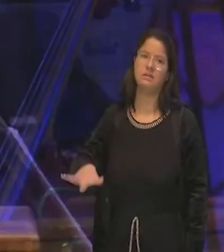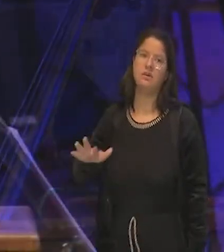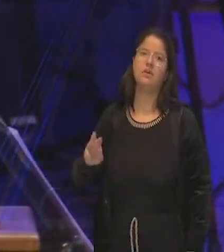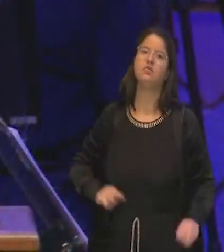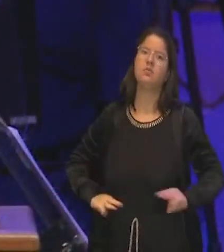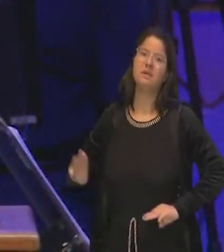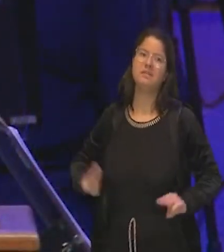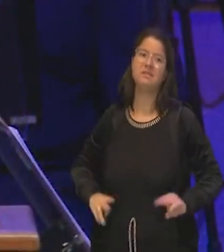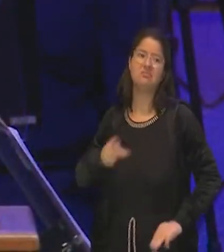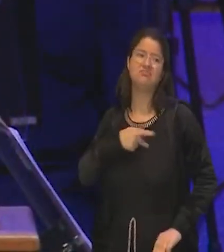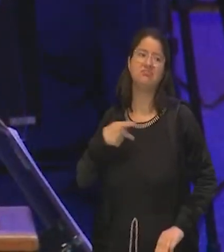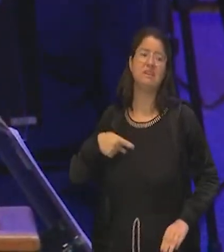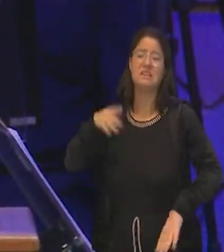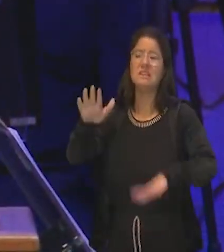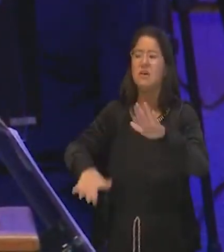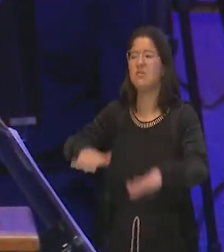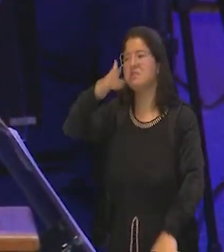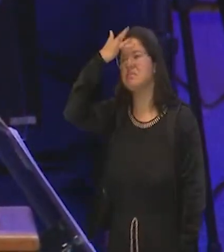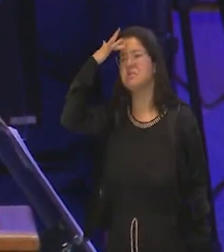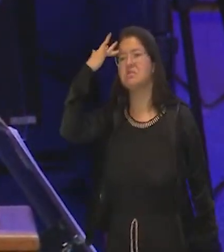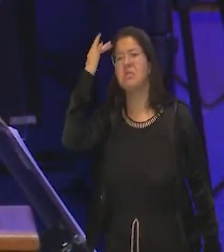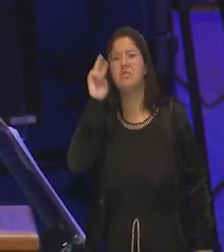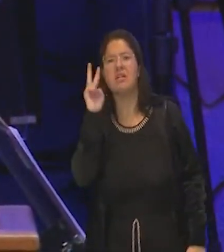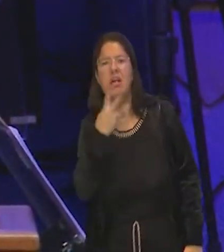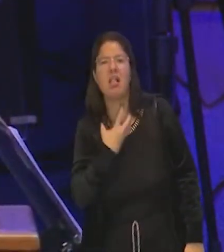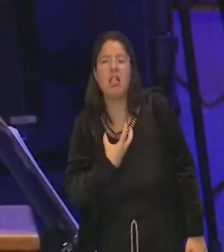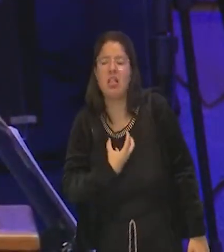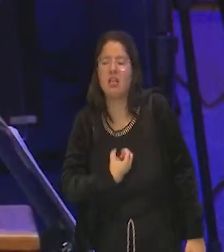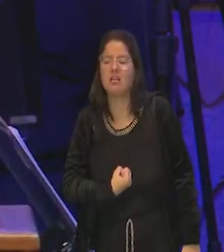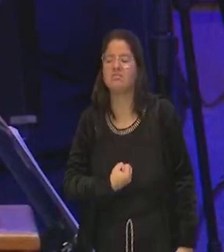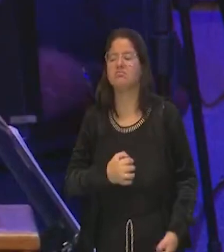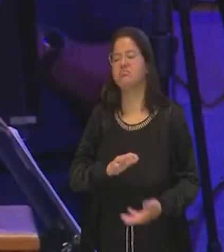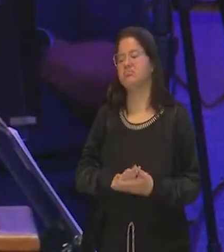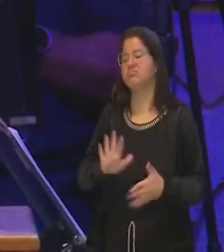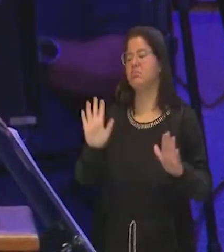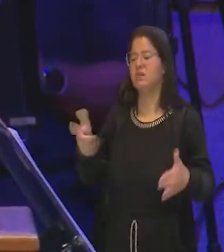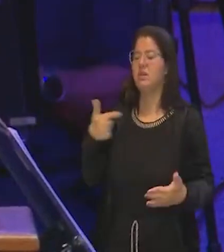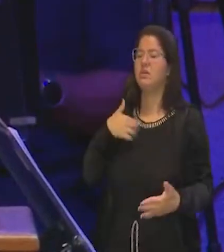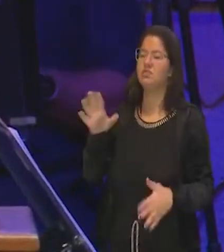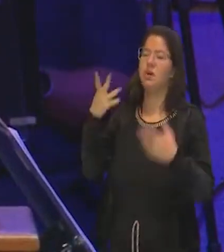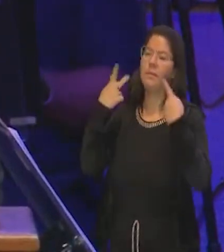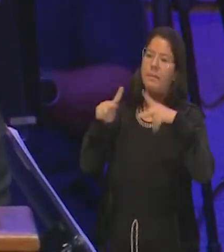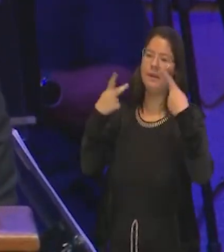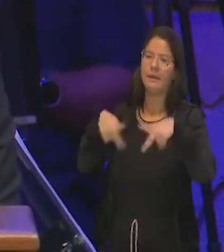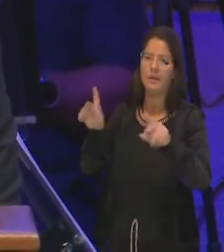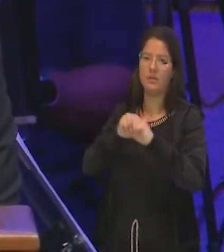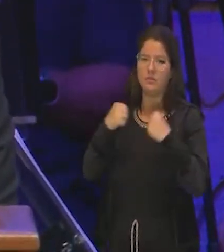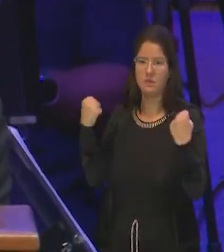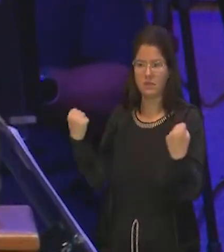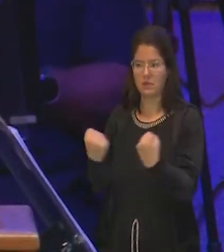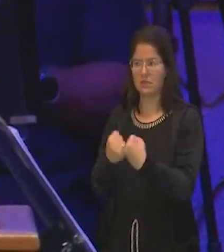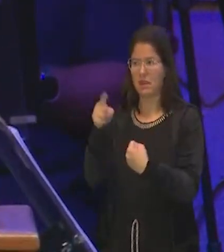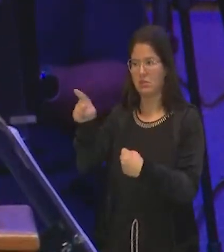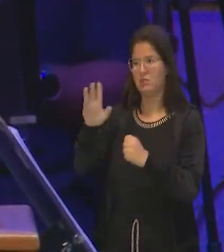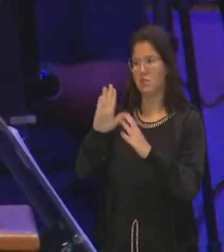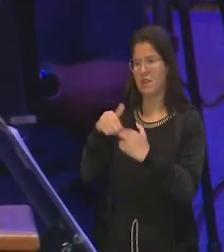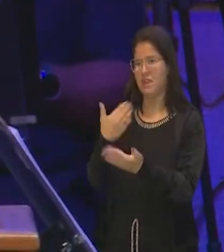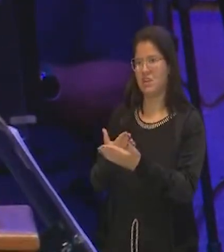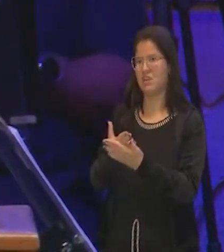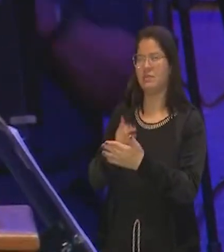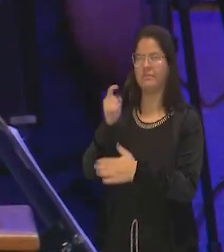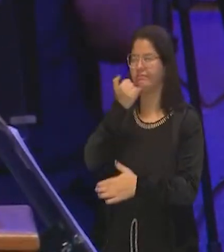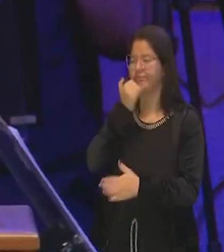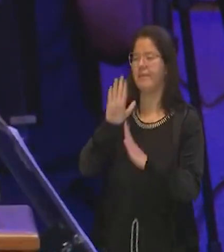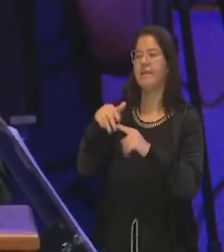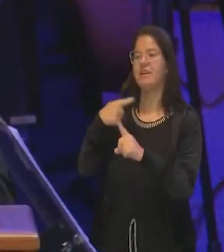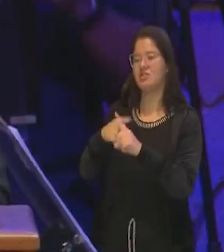eu desanimasse algumas pessoas. Certa ocasião preguei num seminário em que fui pastor na igreja de Campos, e a